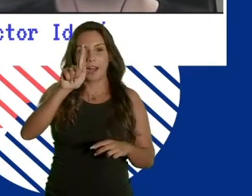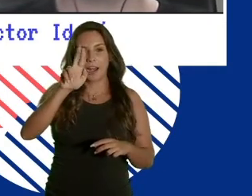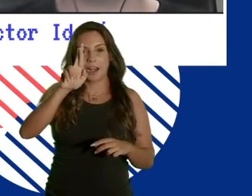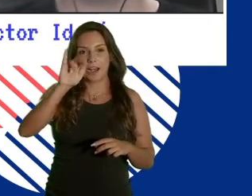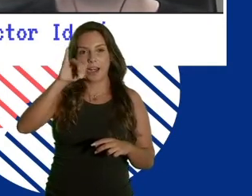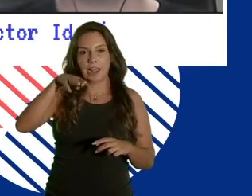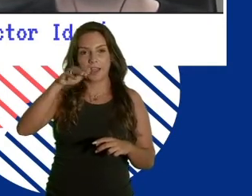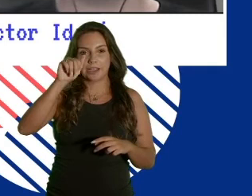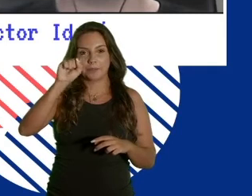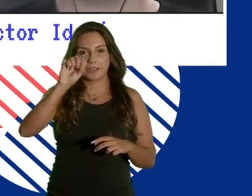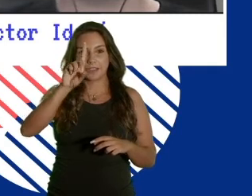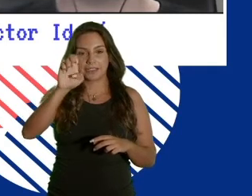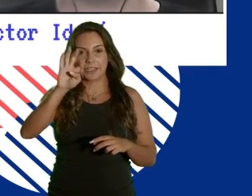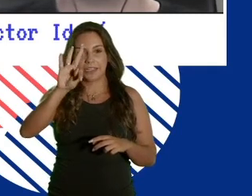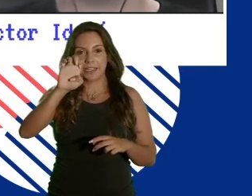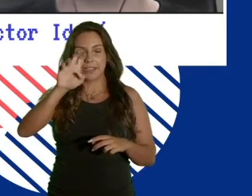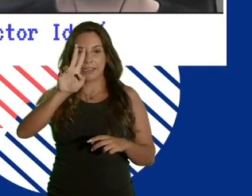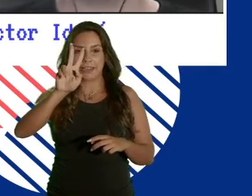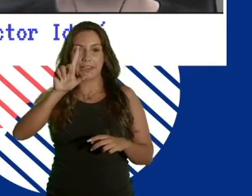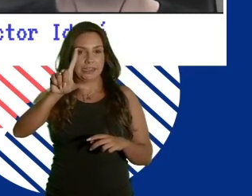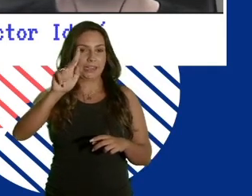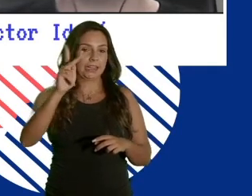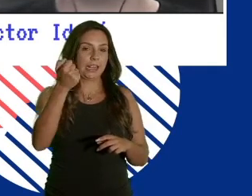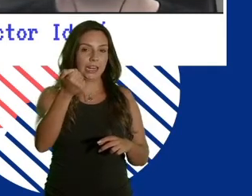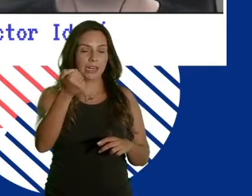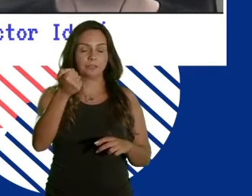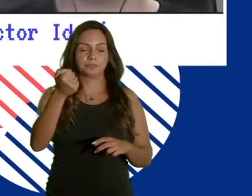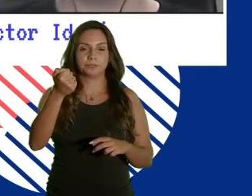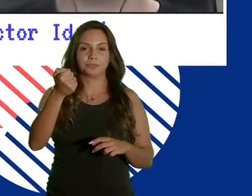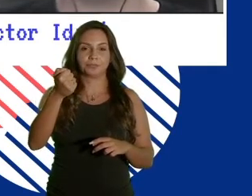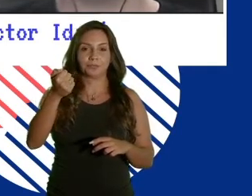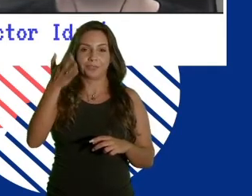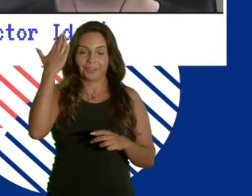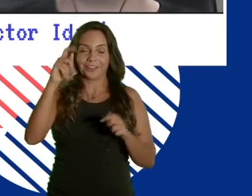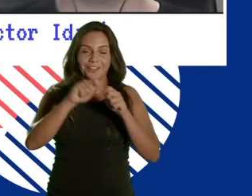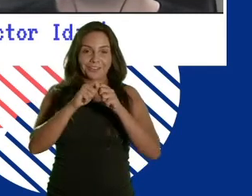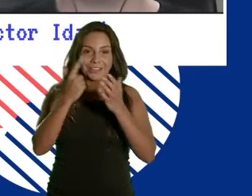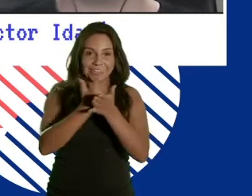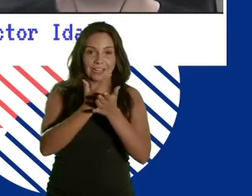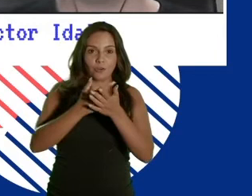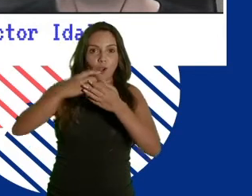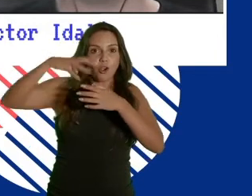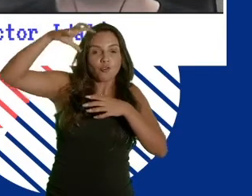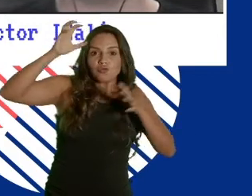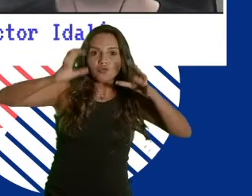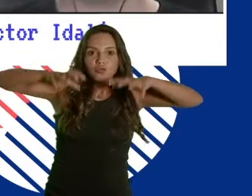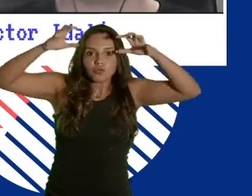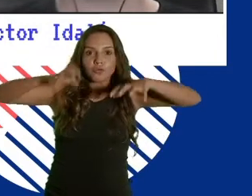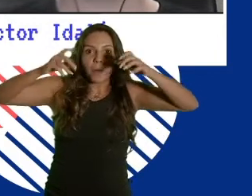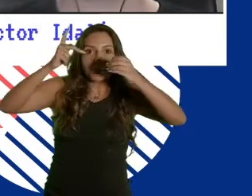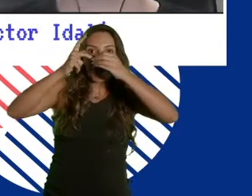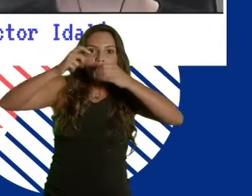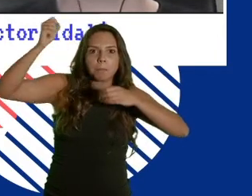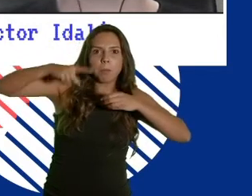e toda a equipe lá de cima levou tão a sério que deu uma chuva de granizo que ninguém